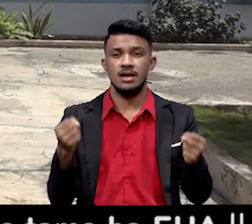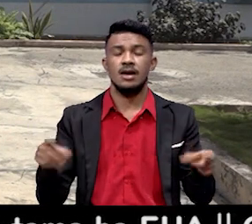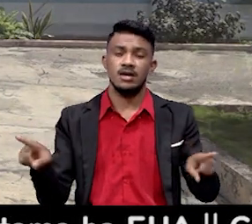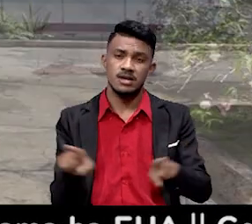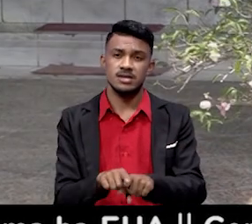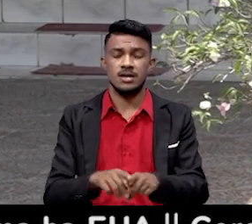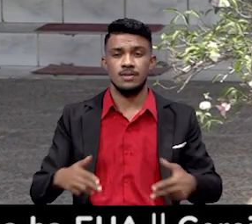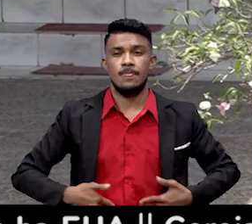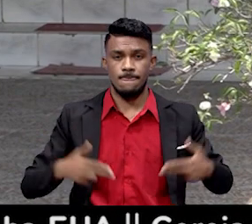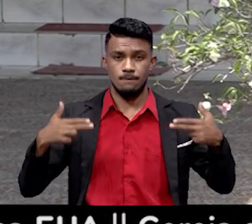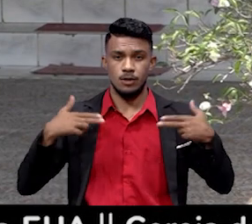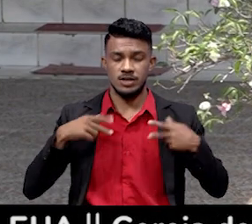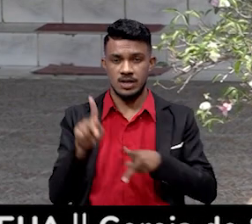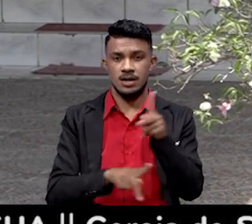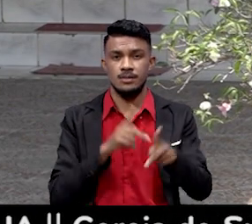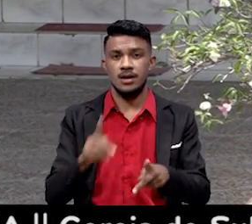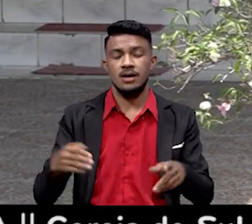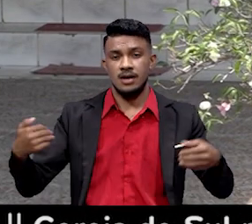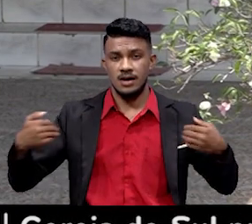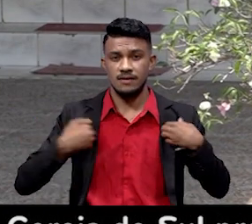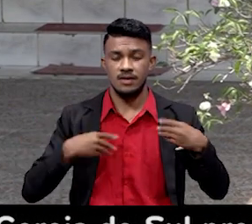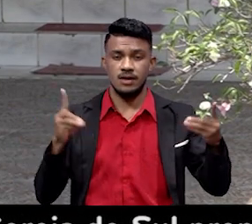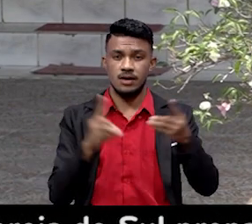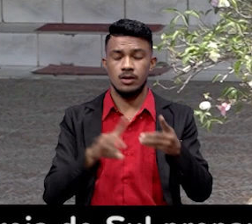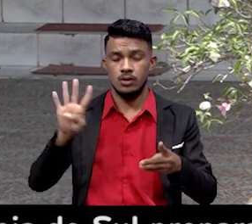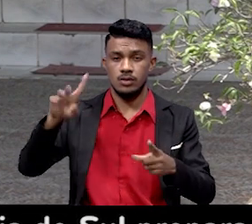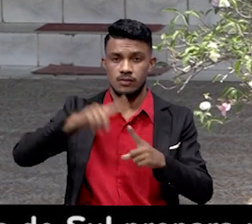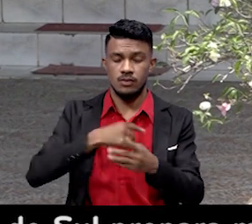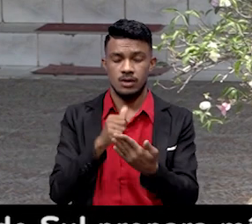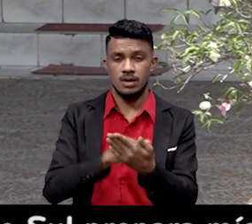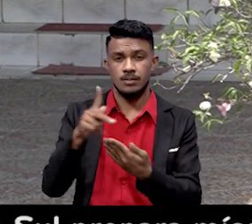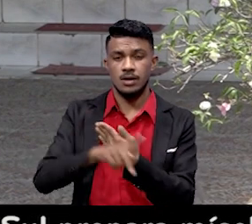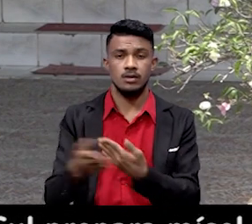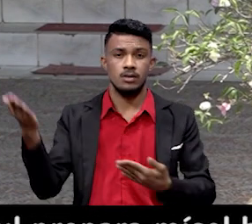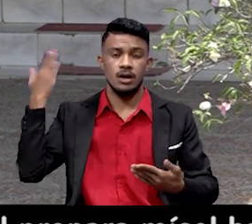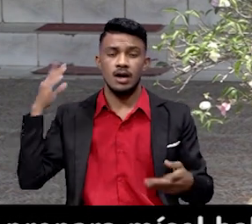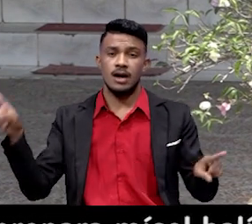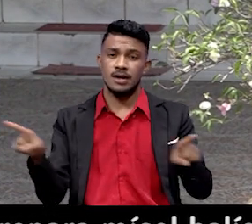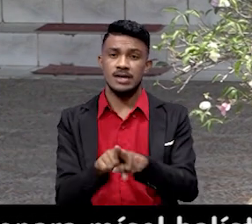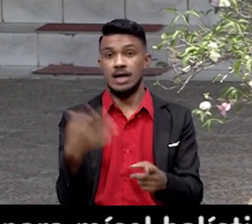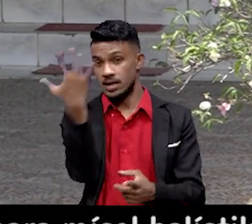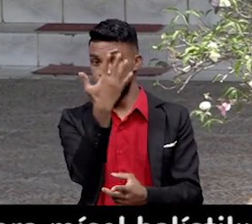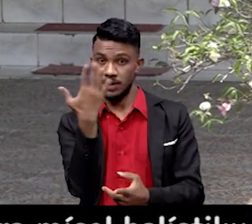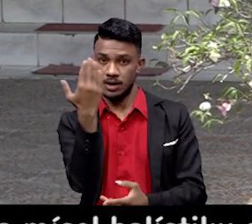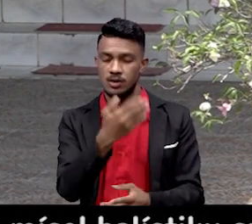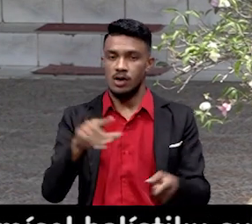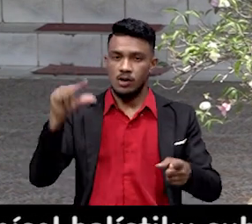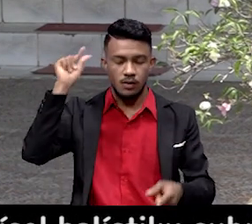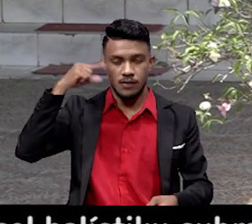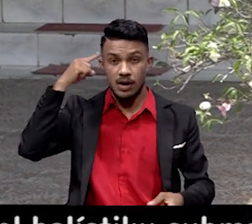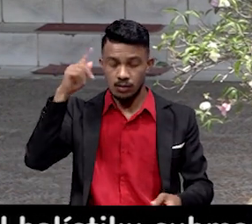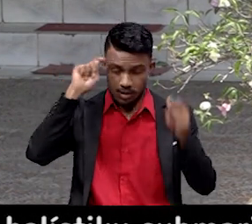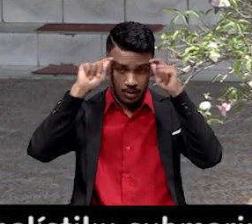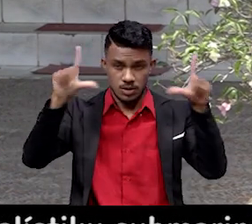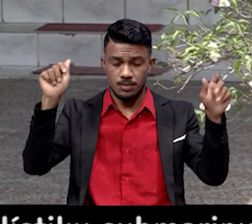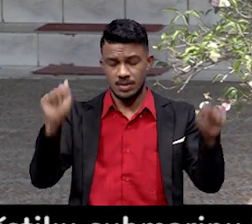humana. Acontecimento de 4 de abril liu ba, bele sa espelho ide ba governo Timor-Leste atu leno an, no